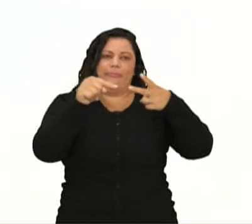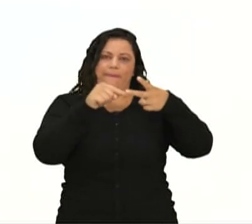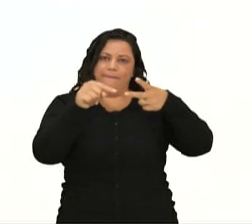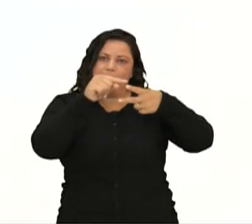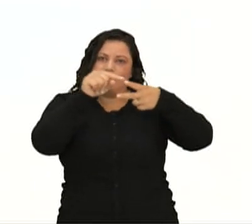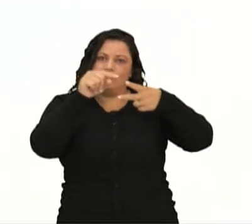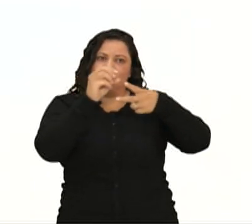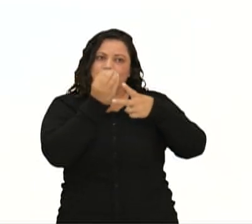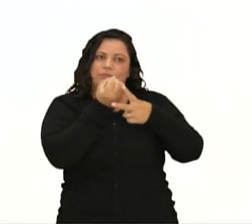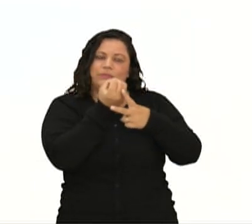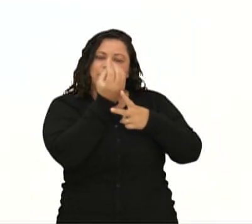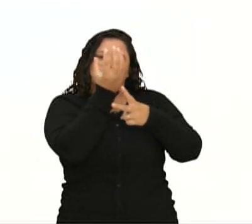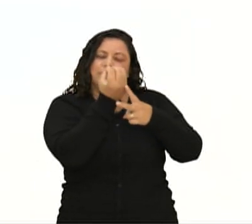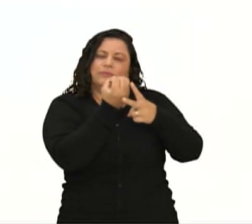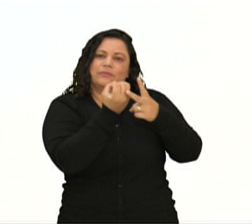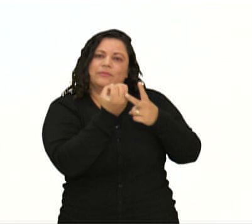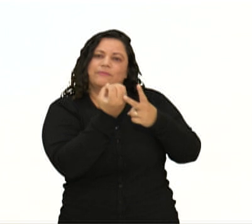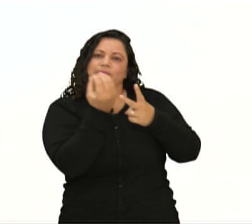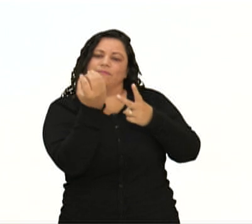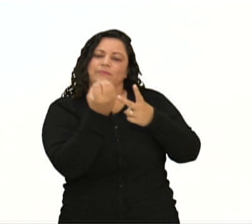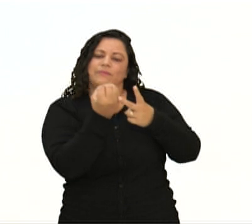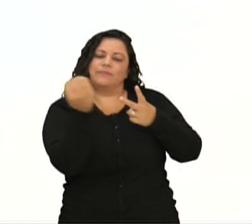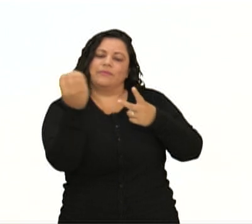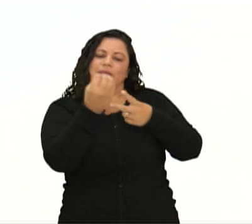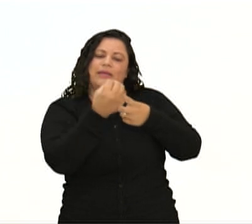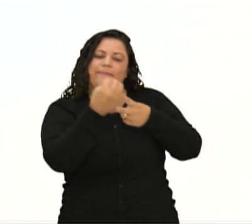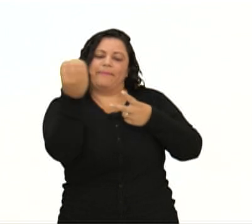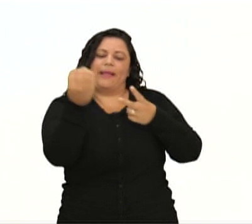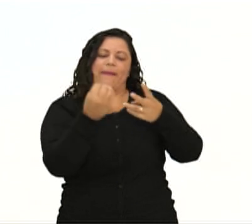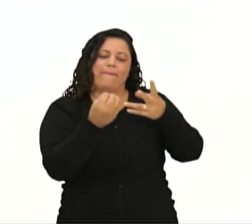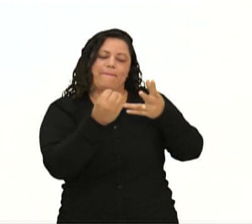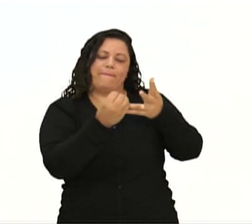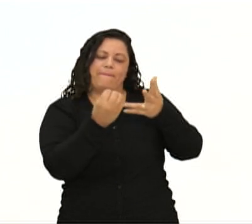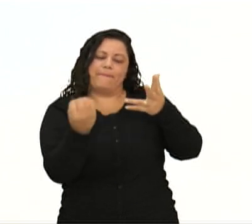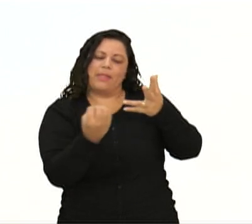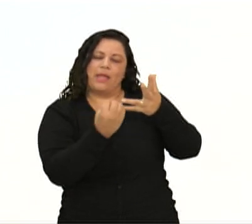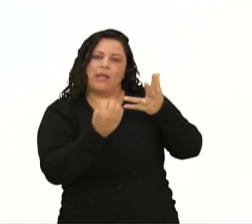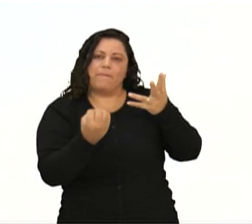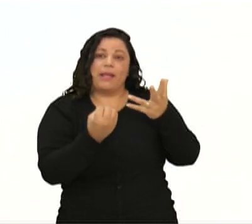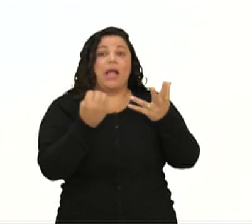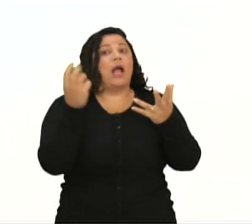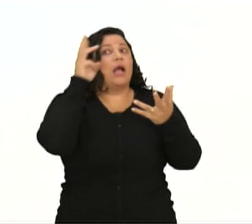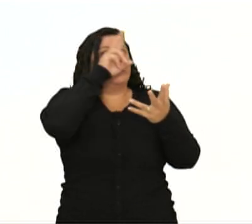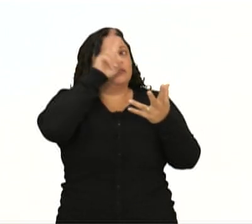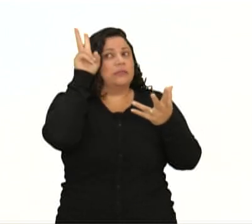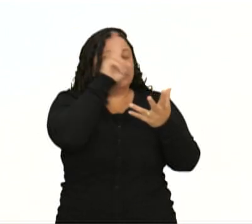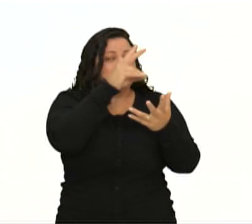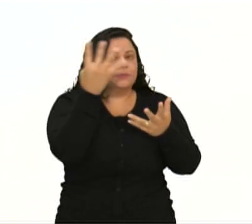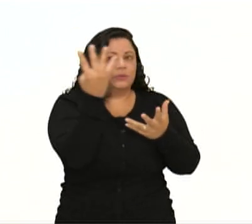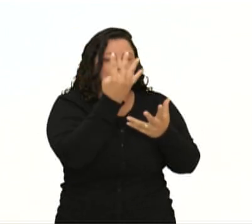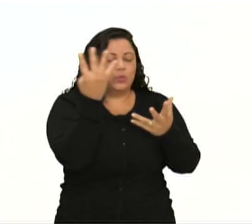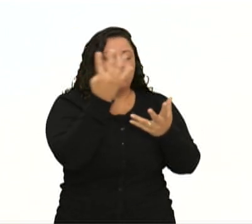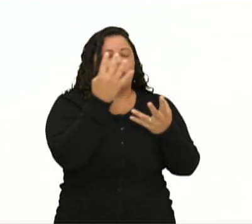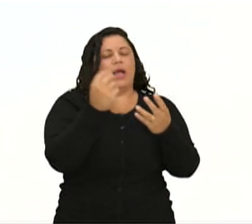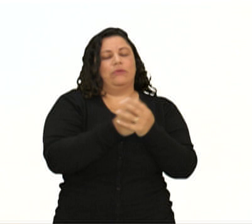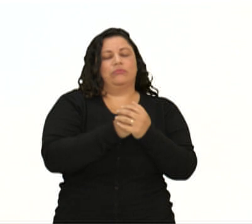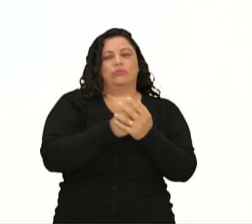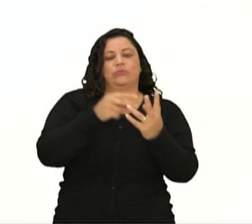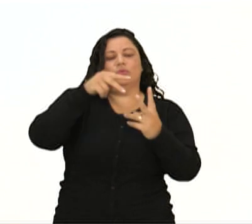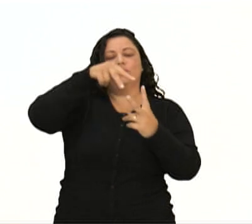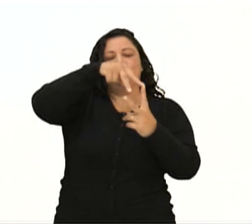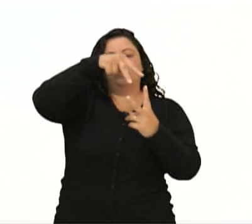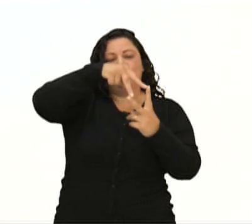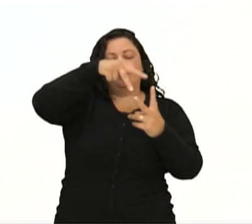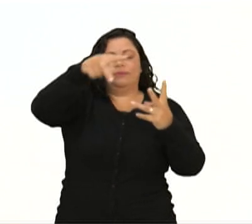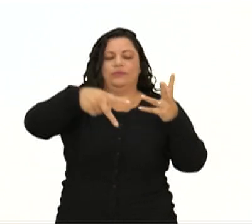ficam posicionadas mais embaixo, tá? Então, lembrando, 4 cavidades, 2 átrios e